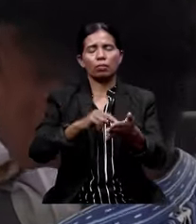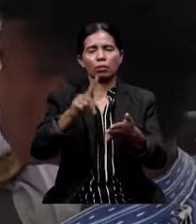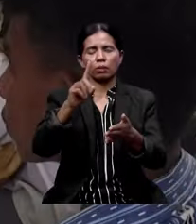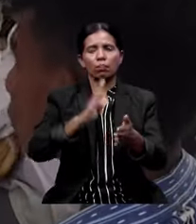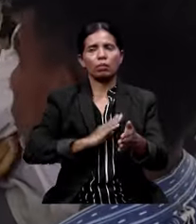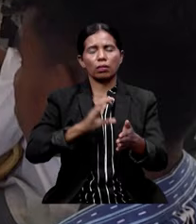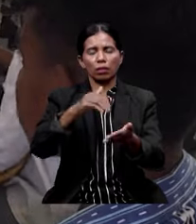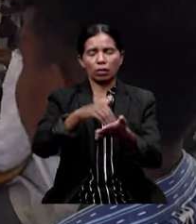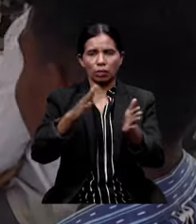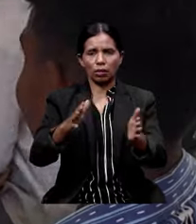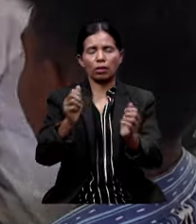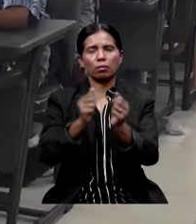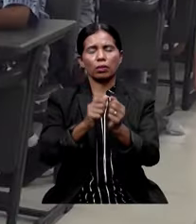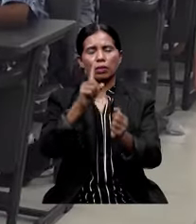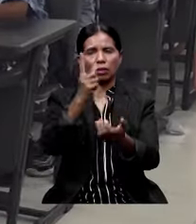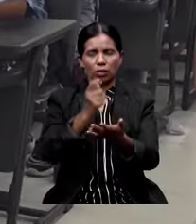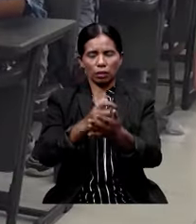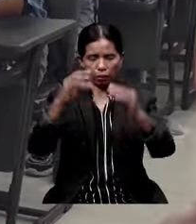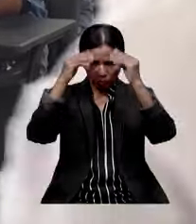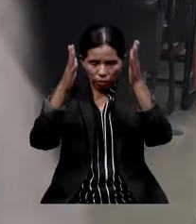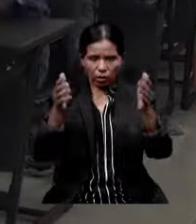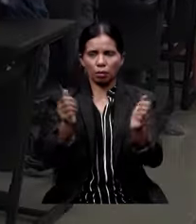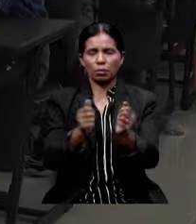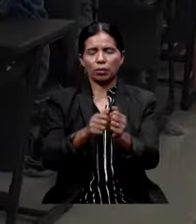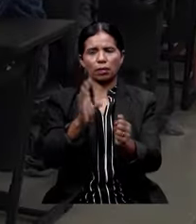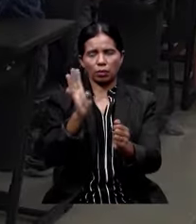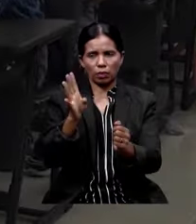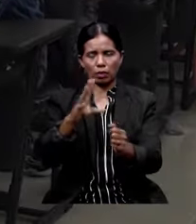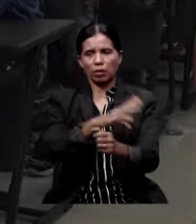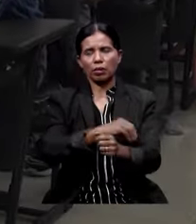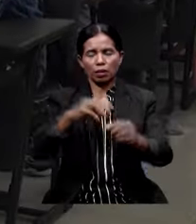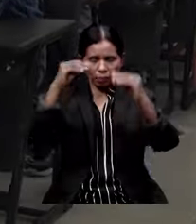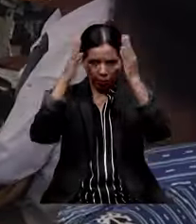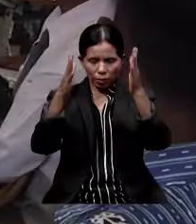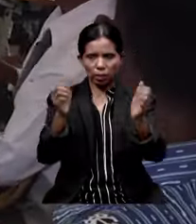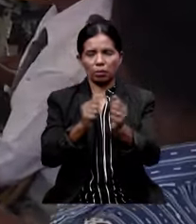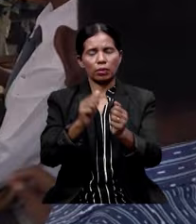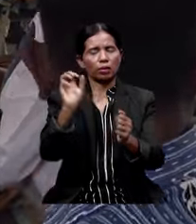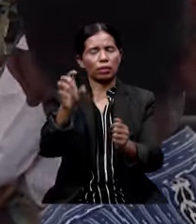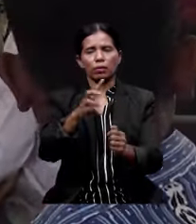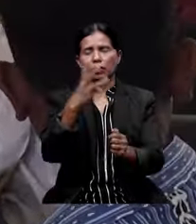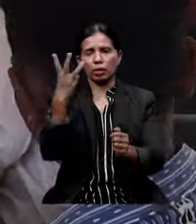estudante Rihung Idaresin. Profesor nebe ativu hela hamutuk hat nulu no profesor sanur resinen maklabele